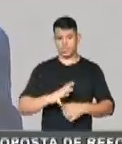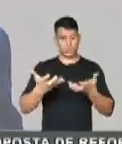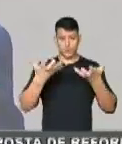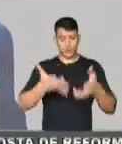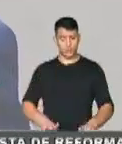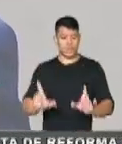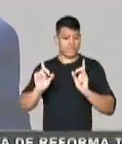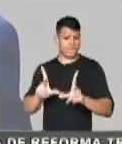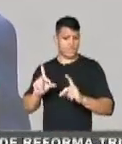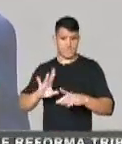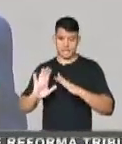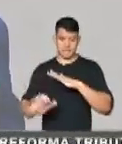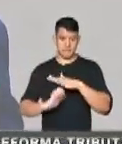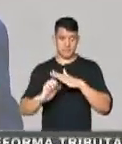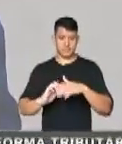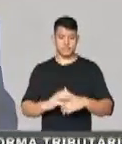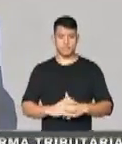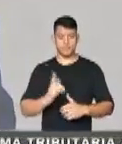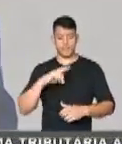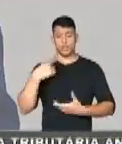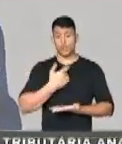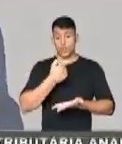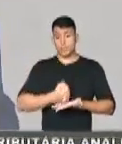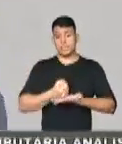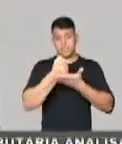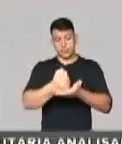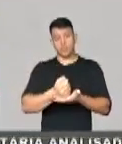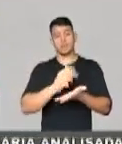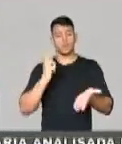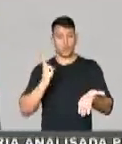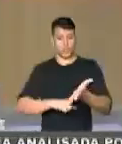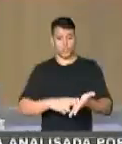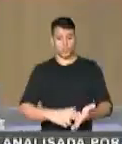apoio à luta dos Correios. Nós estamos juntos e vamos vencer. Muito obrigado, presidente.